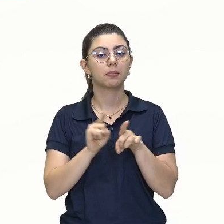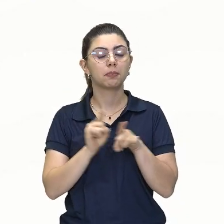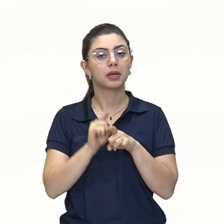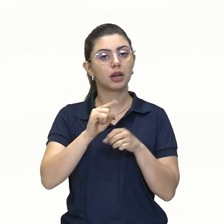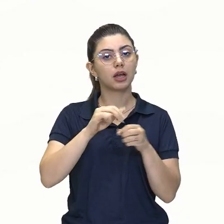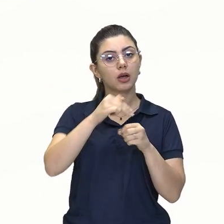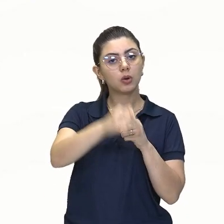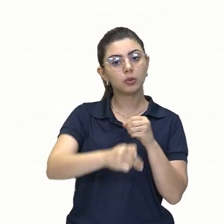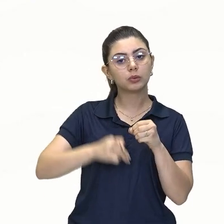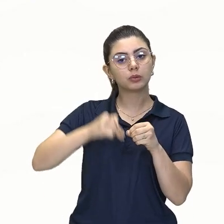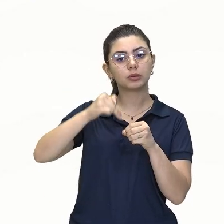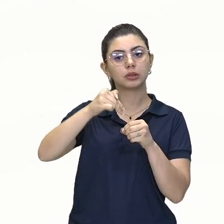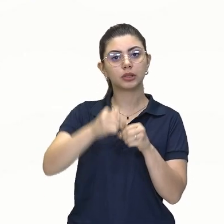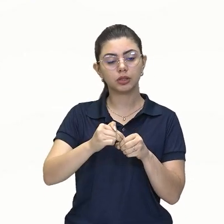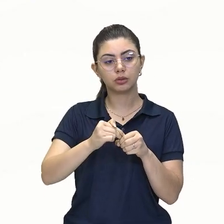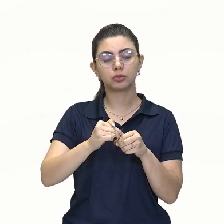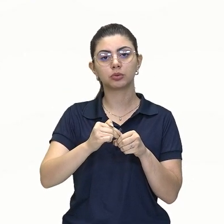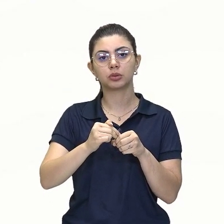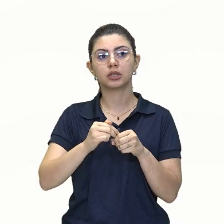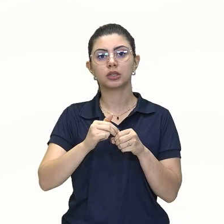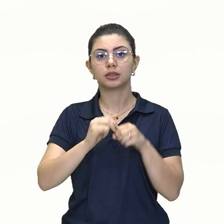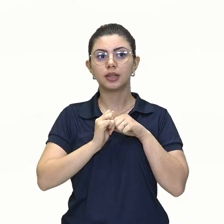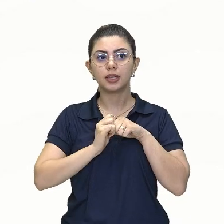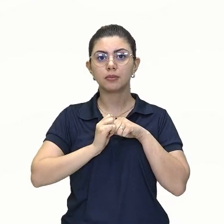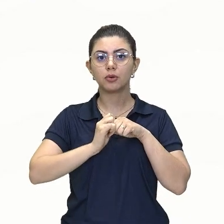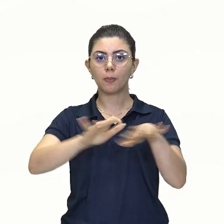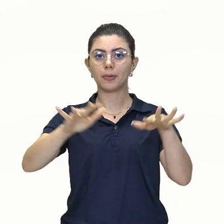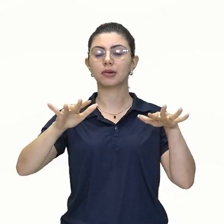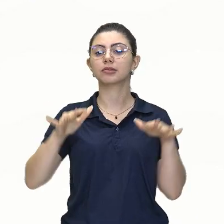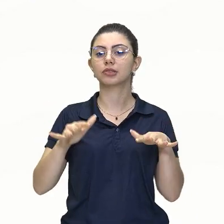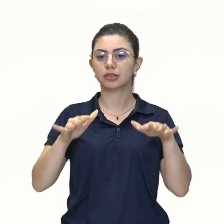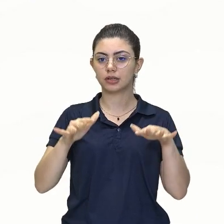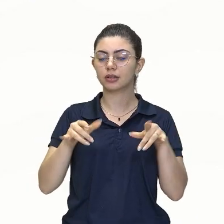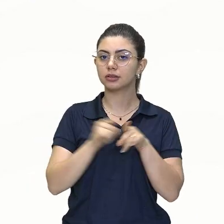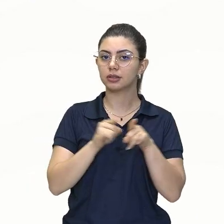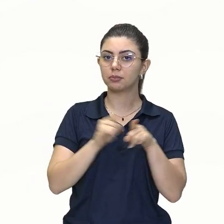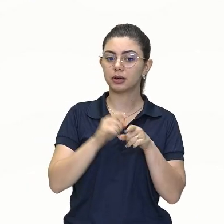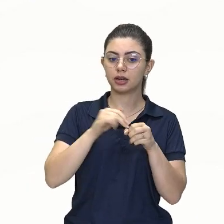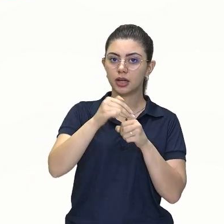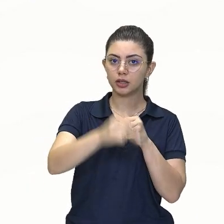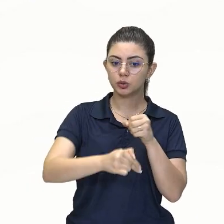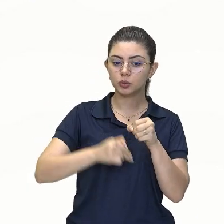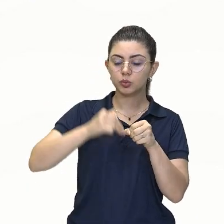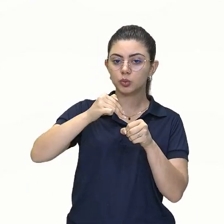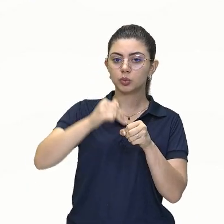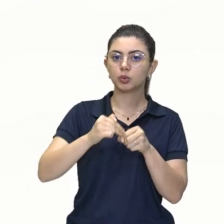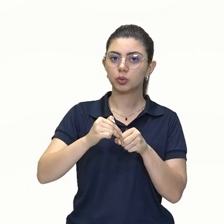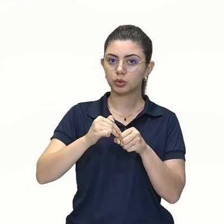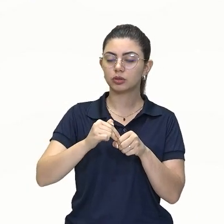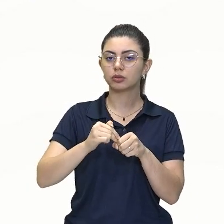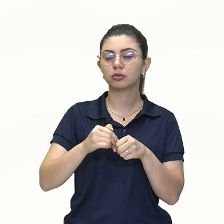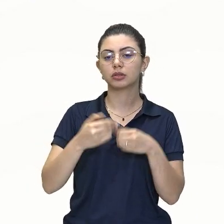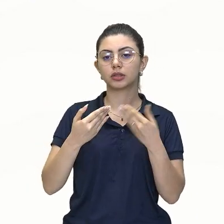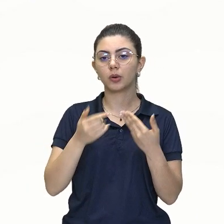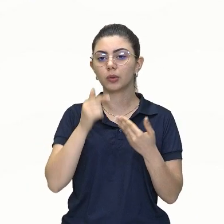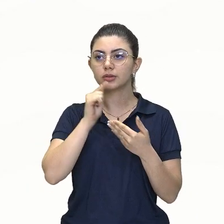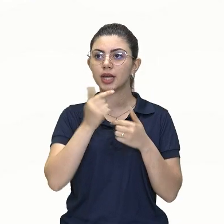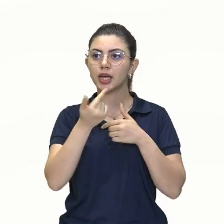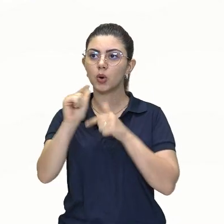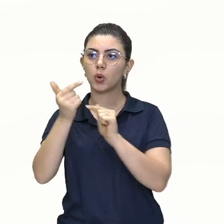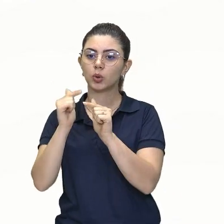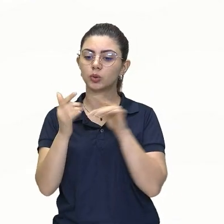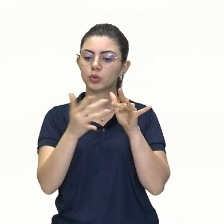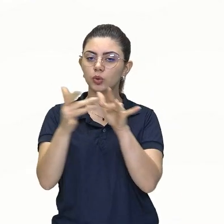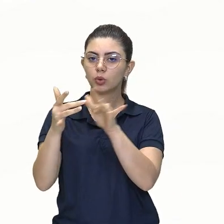nêutrons são ejetados, né, também do núcleo de urânio, fazendo com que atinjam outros átomos